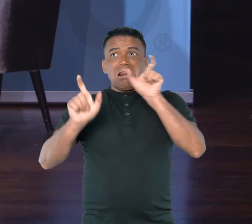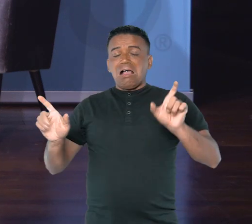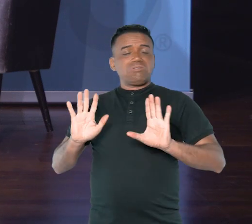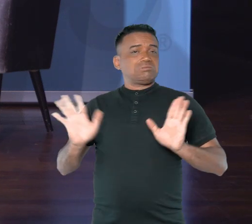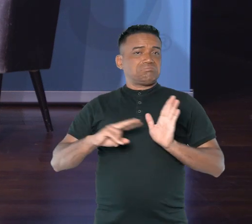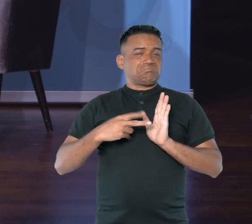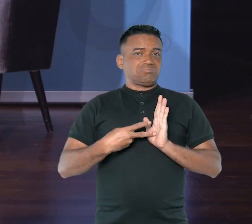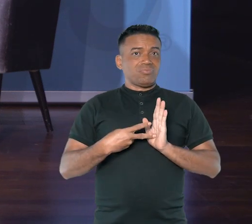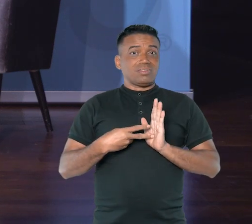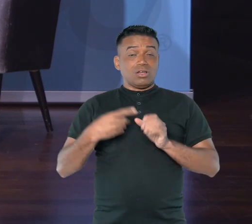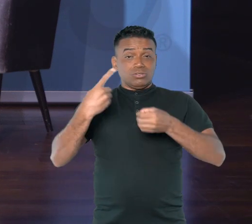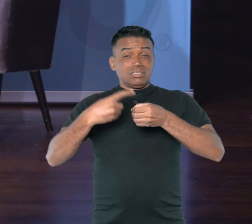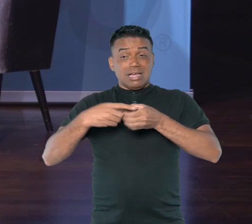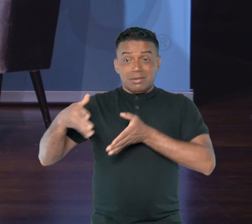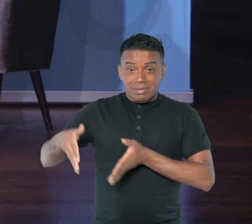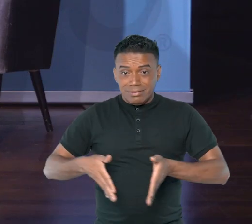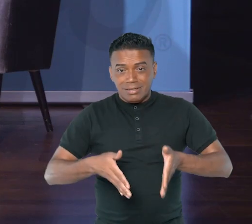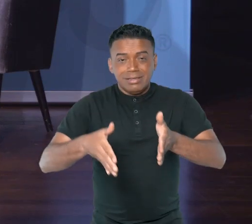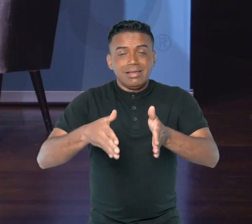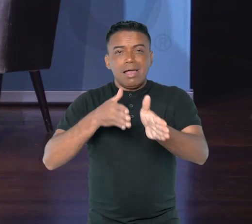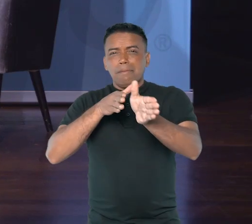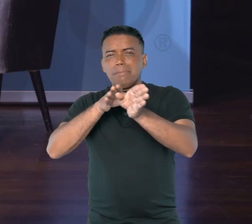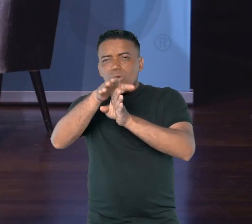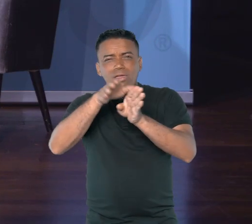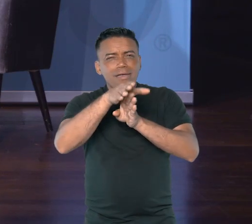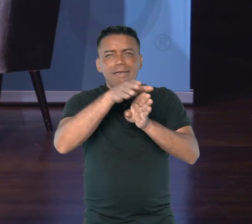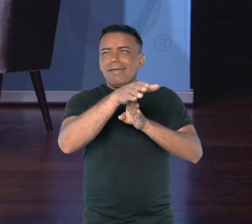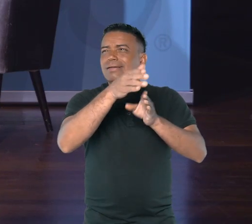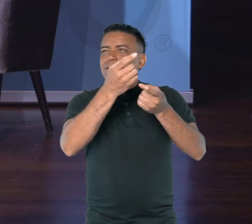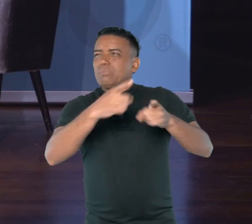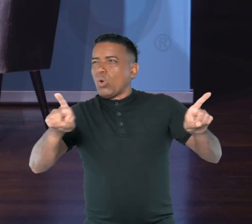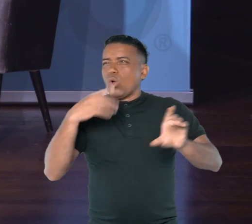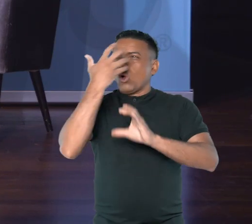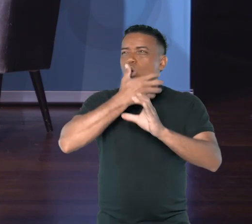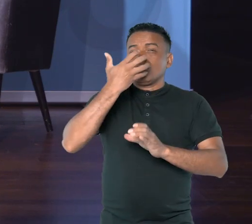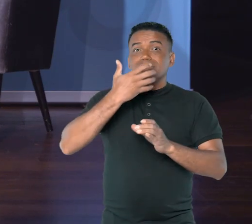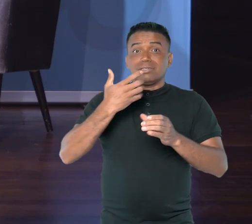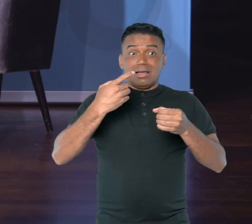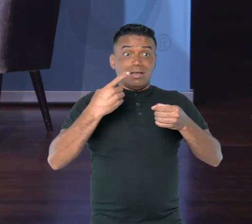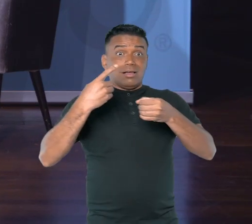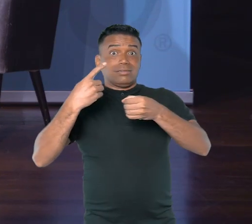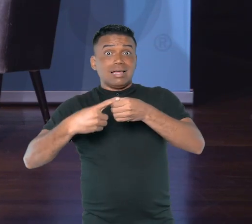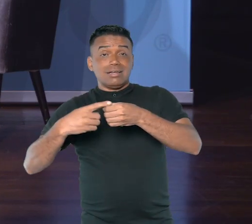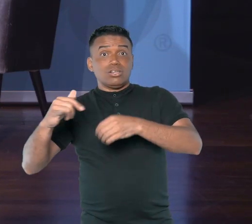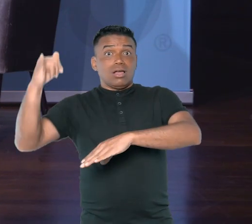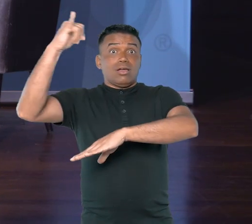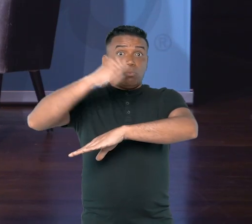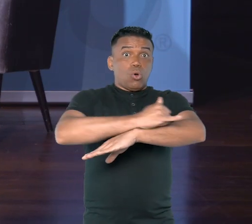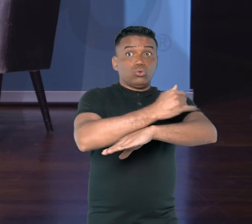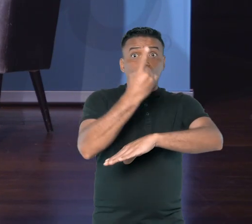minha trilha e me guia com sua música nessa noite entre dois mundos. Cidade conexão entre dois aeroportos, entre dois